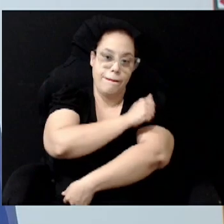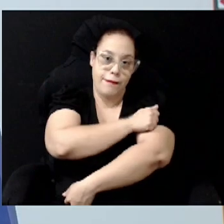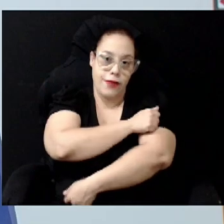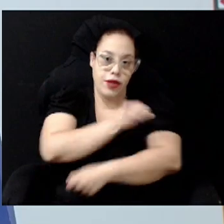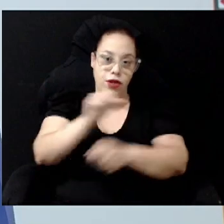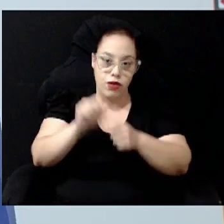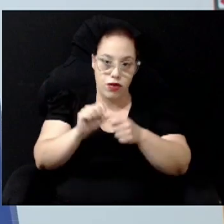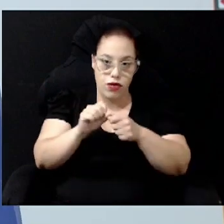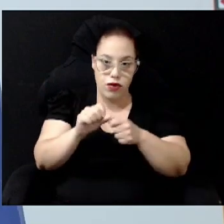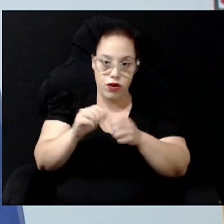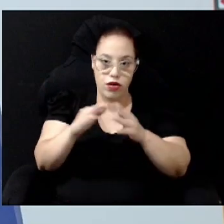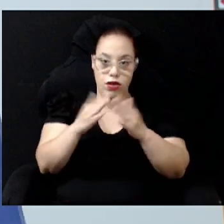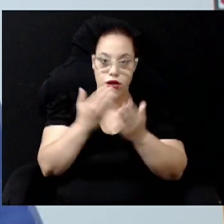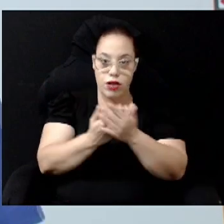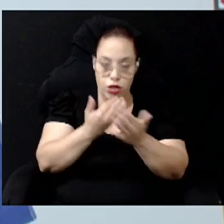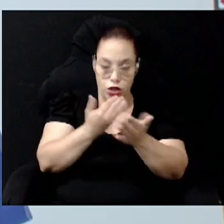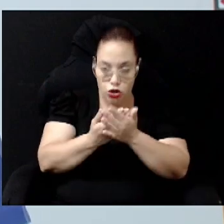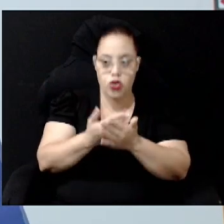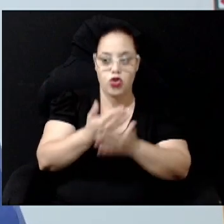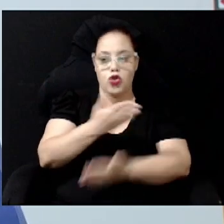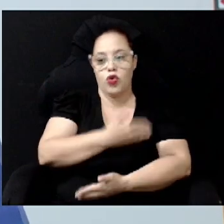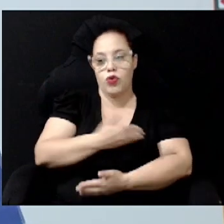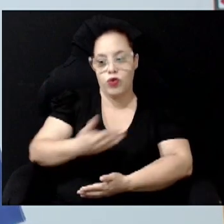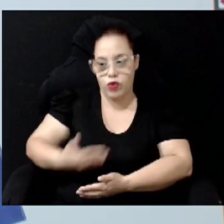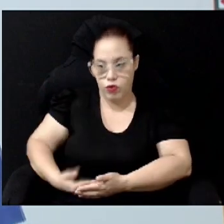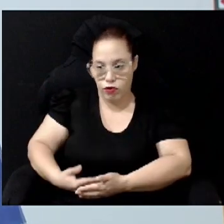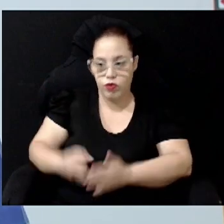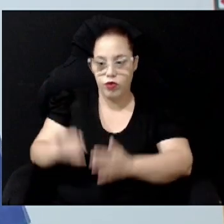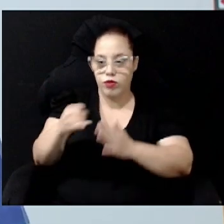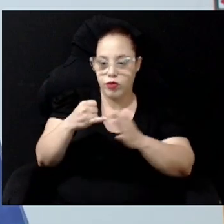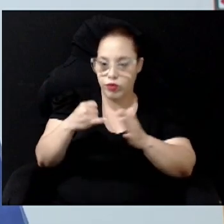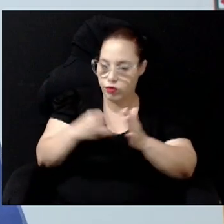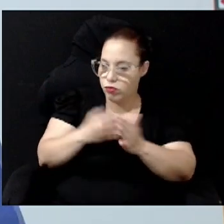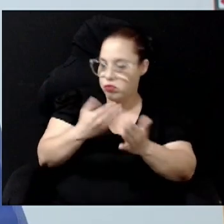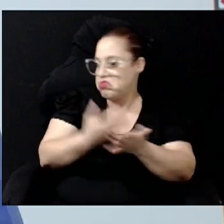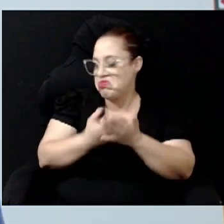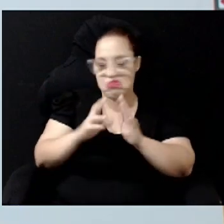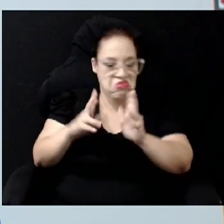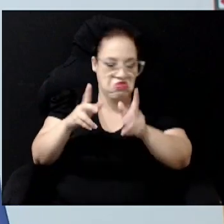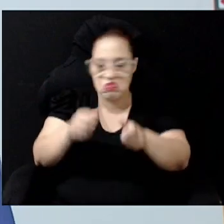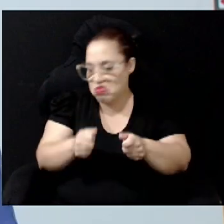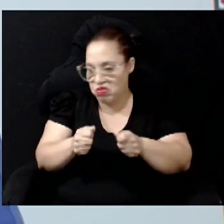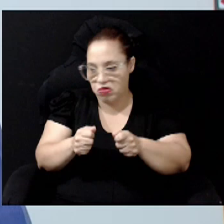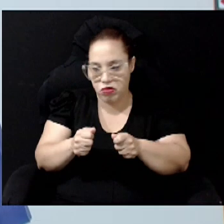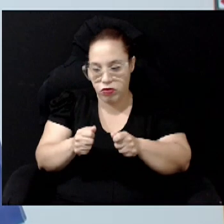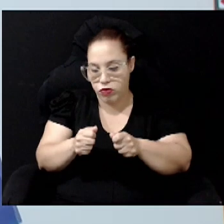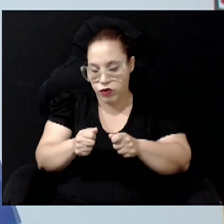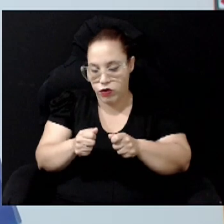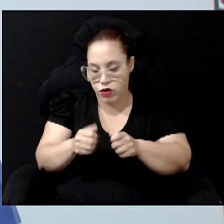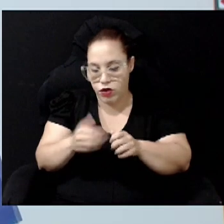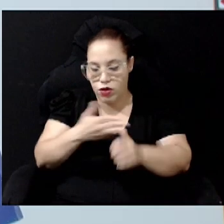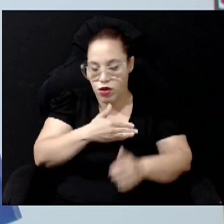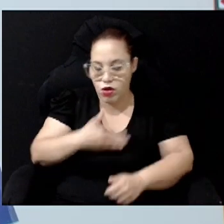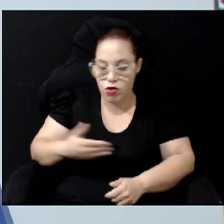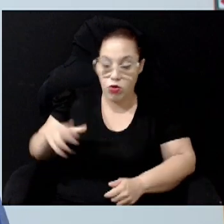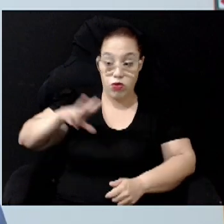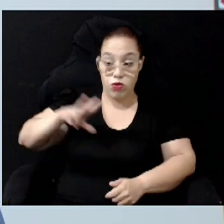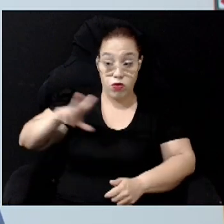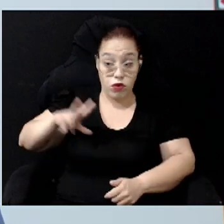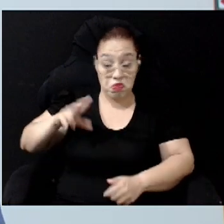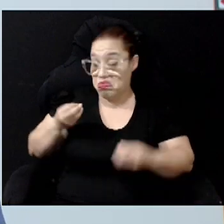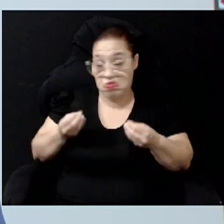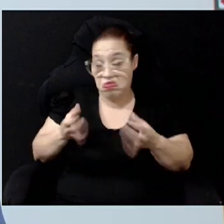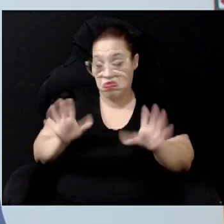escolas públicas, né? Nas instituições de ensino, de um modo geral, públicas e privadas, né? Mas